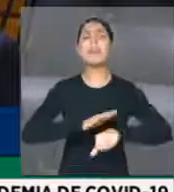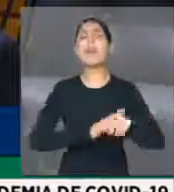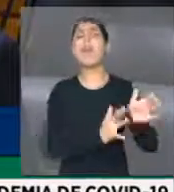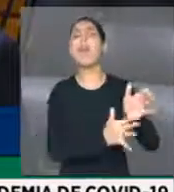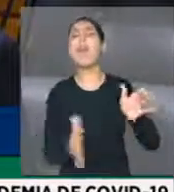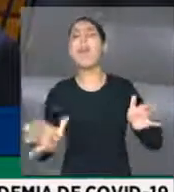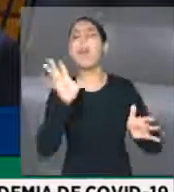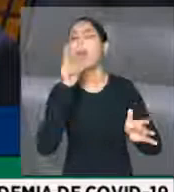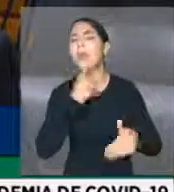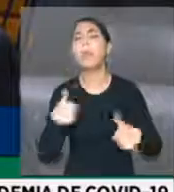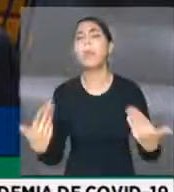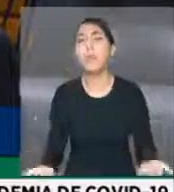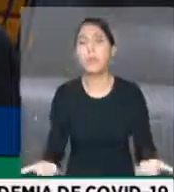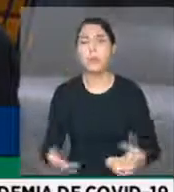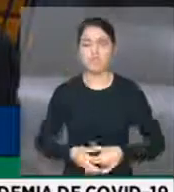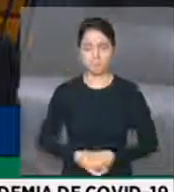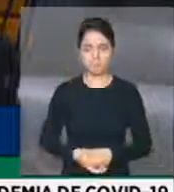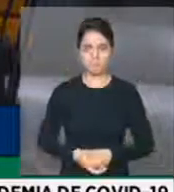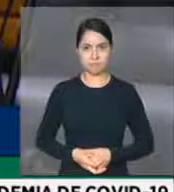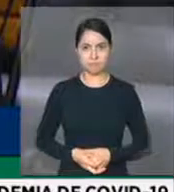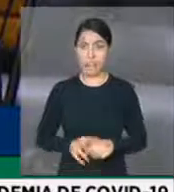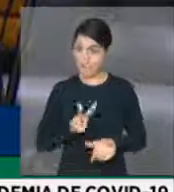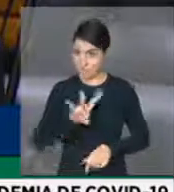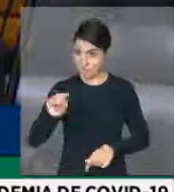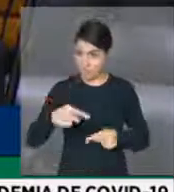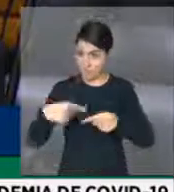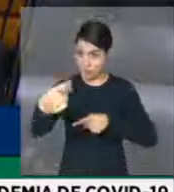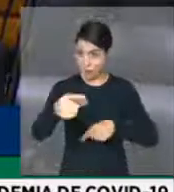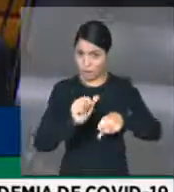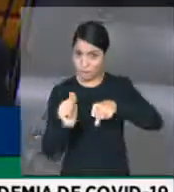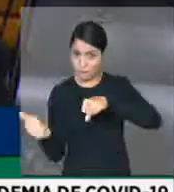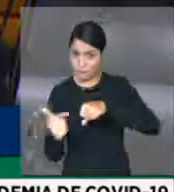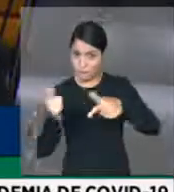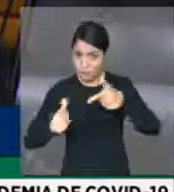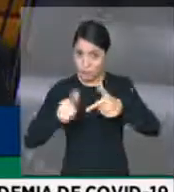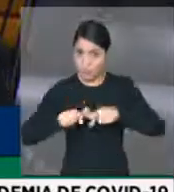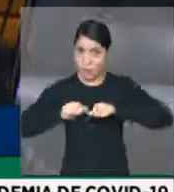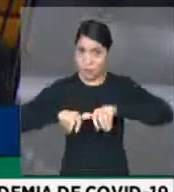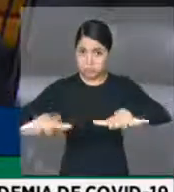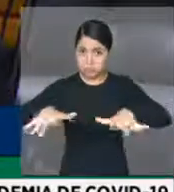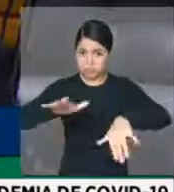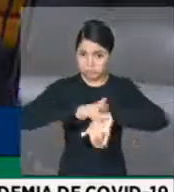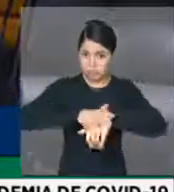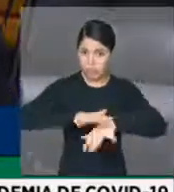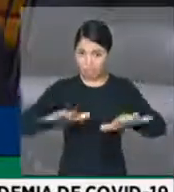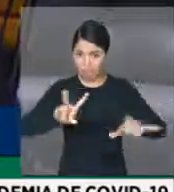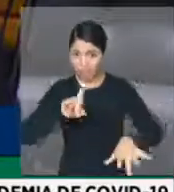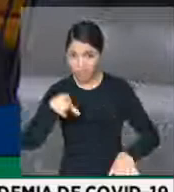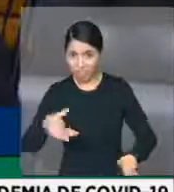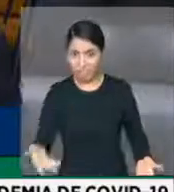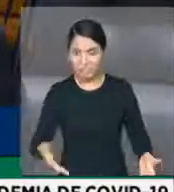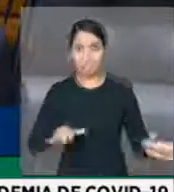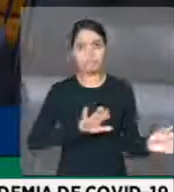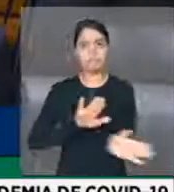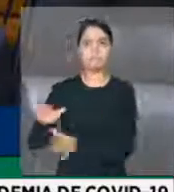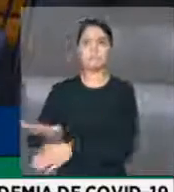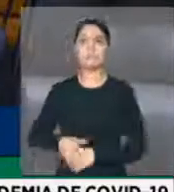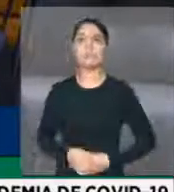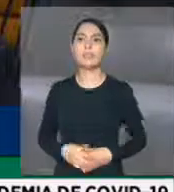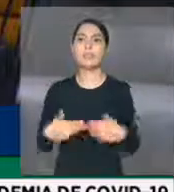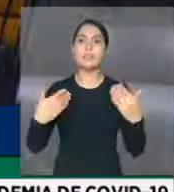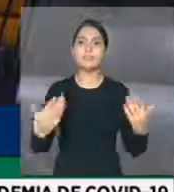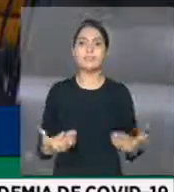demorar? Vai resolver isso o quê? Na próxima pandemia? E não é isso que a gente quer trazer. Esse texto, ele